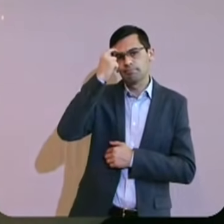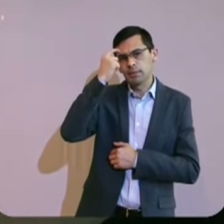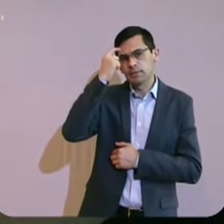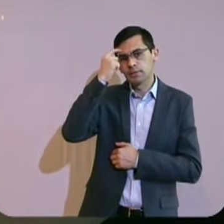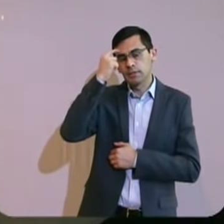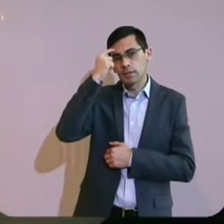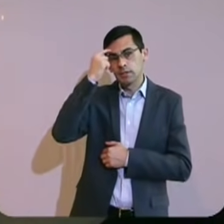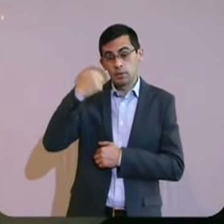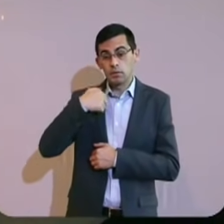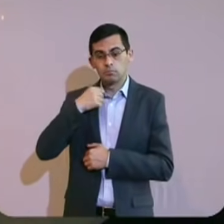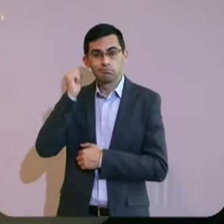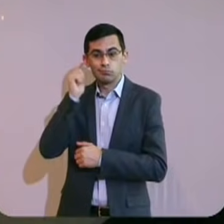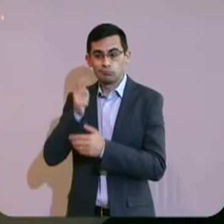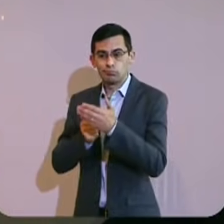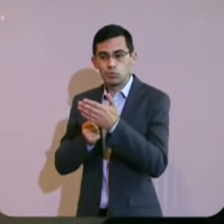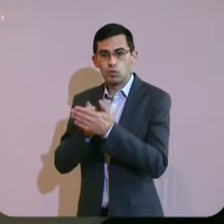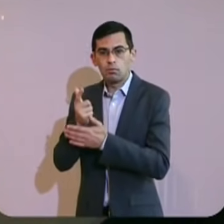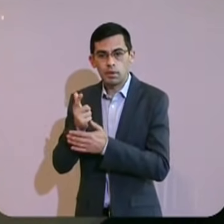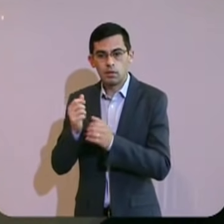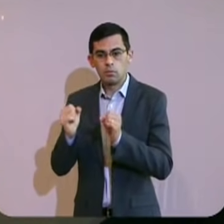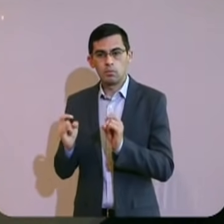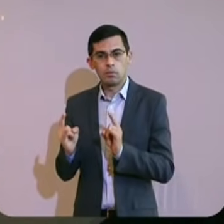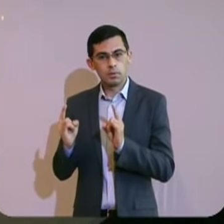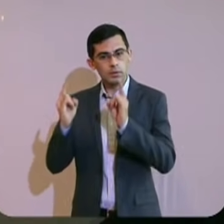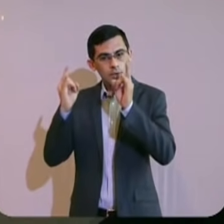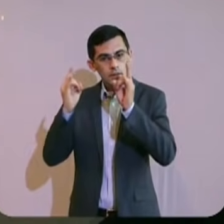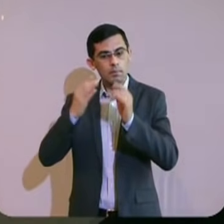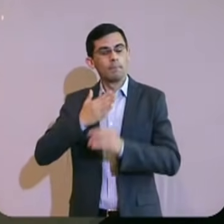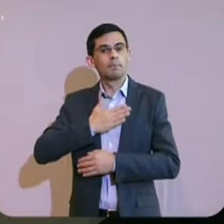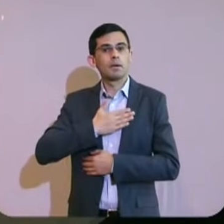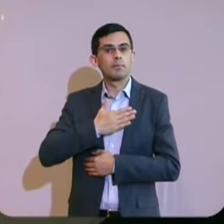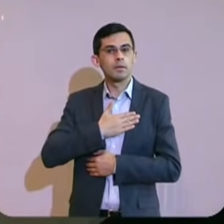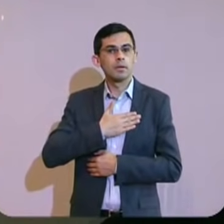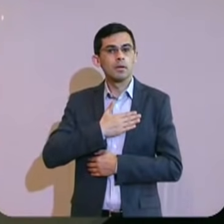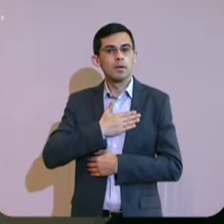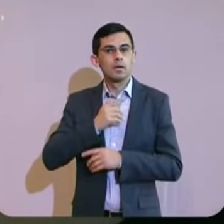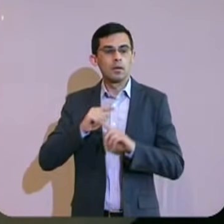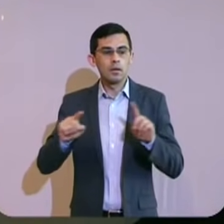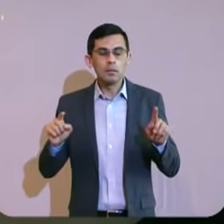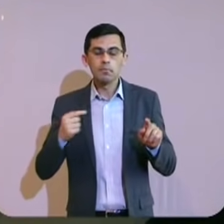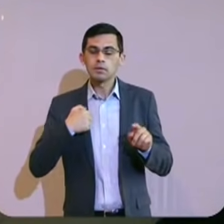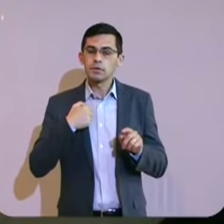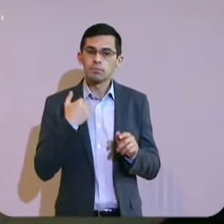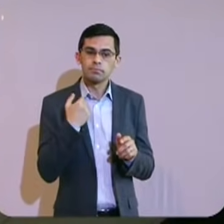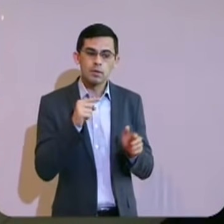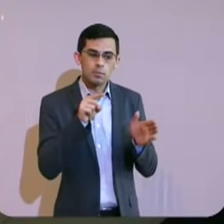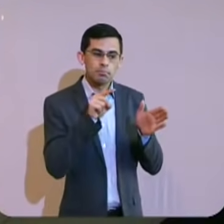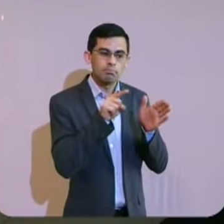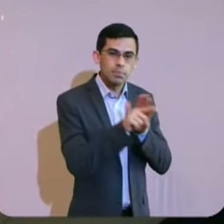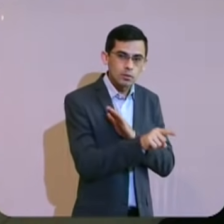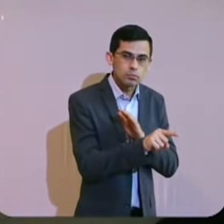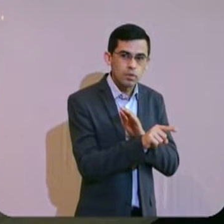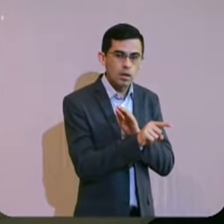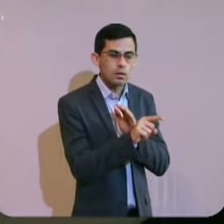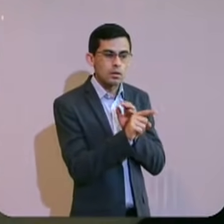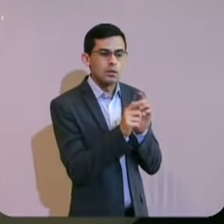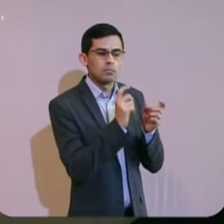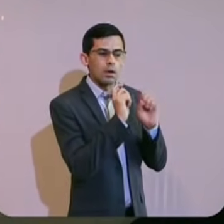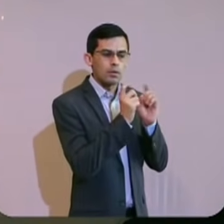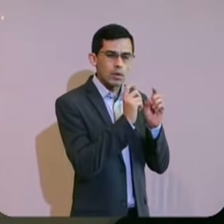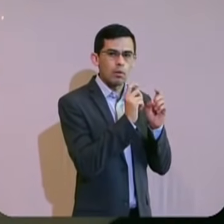pensei na possibilidade de comprar uma propriedade para mim, eu consultei a igreja